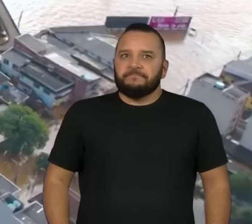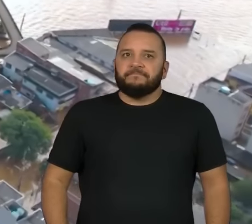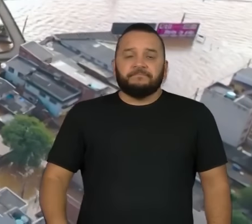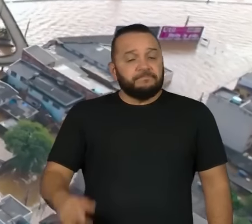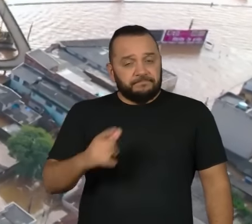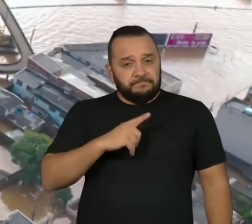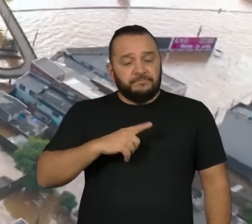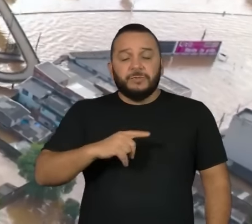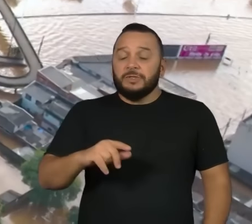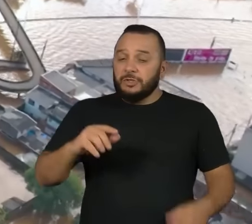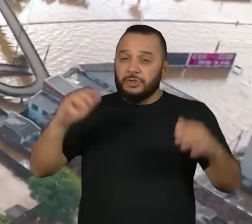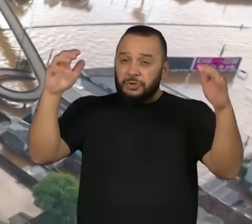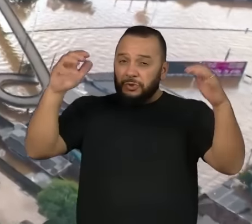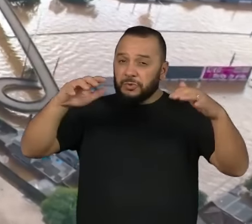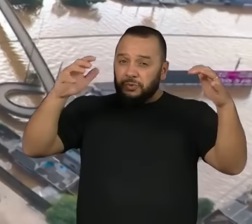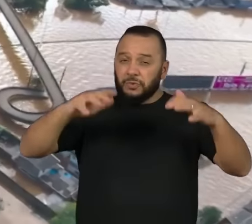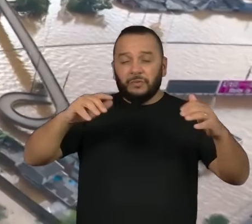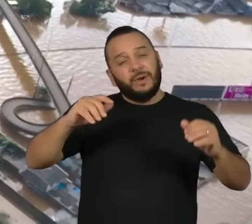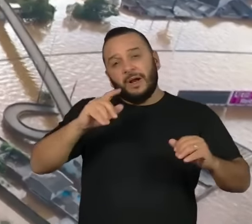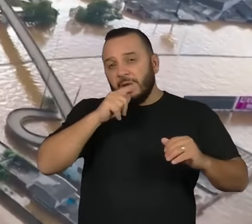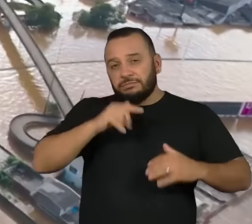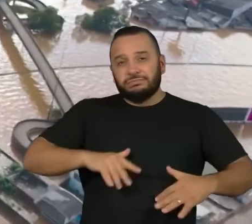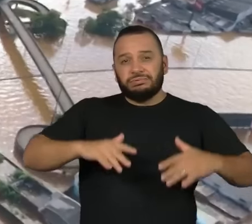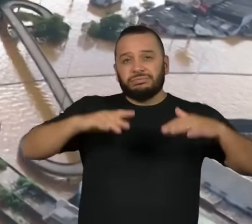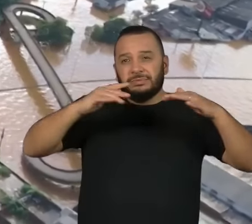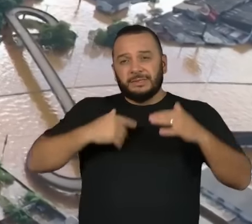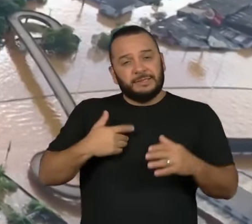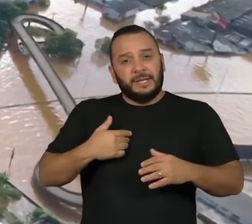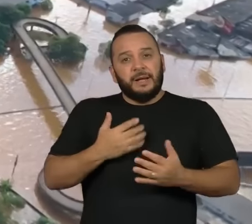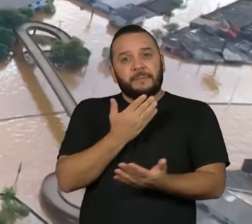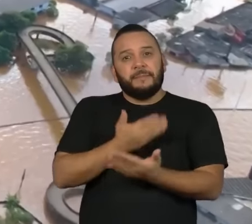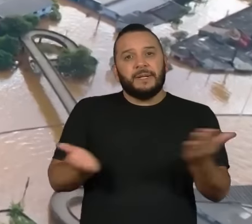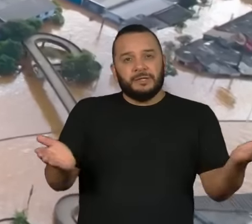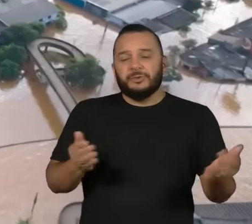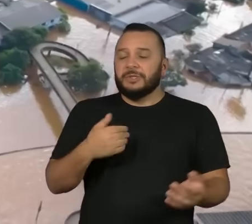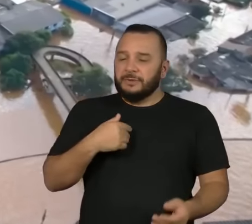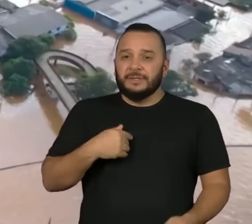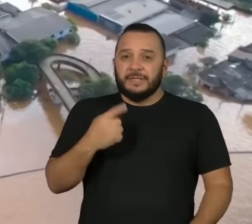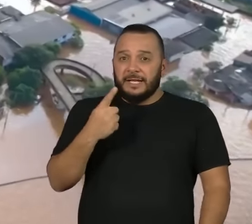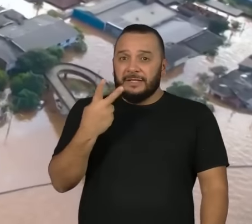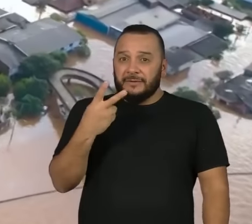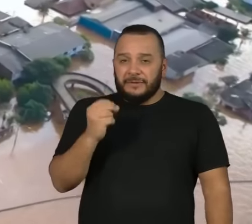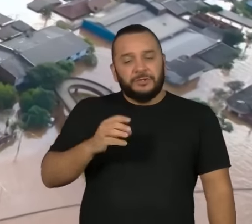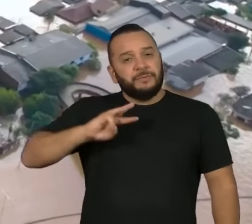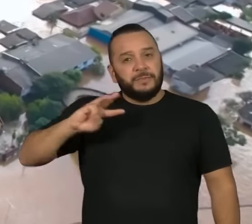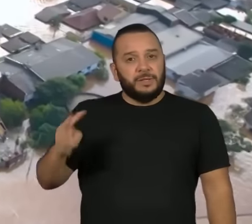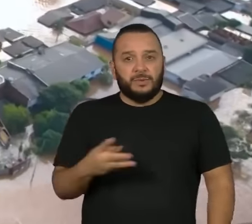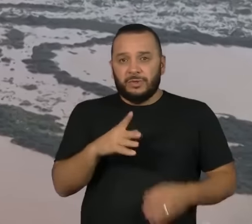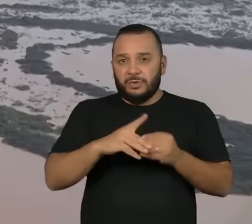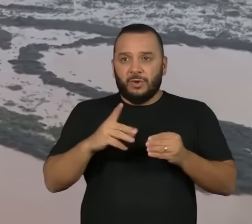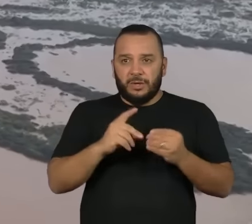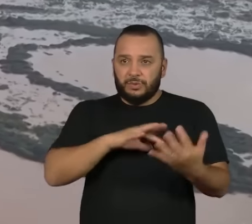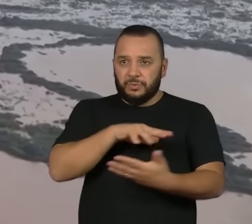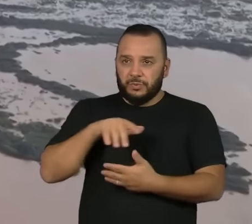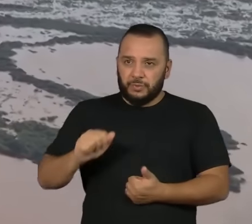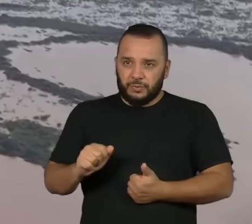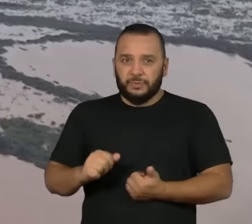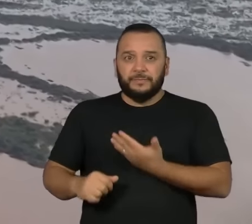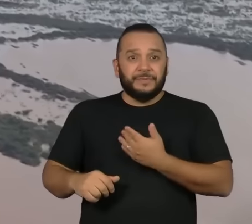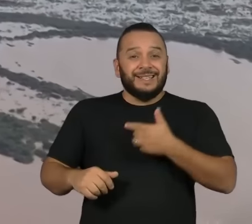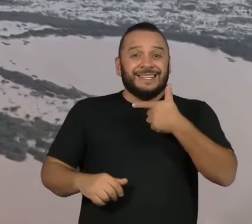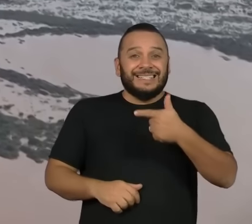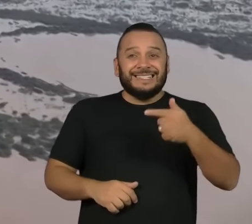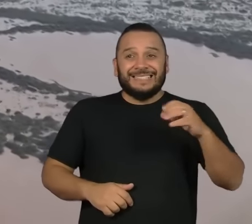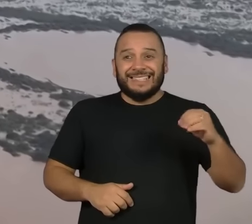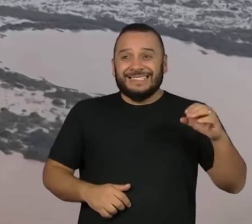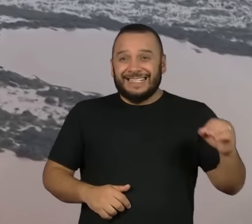Desastres naturais causaram perdas de 120 milhões de dólares no mundo no primeiro semestre deste ano, quase 700